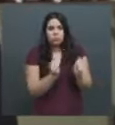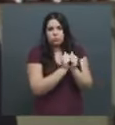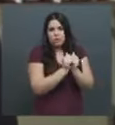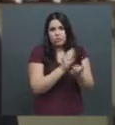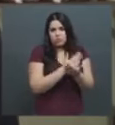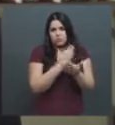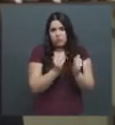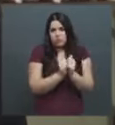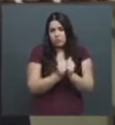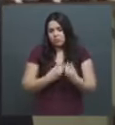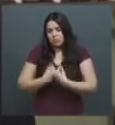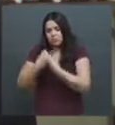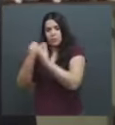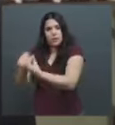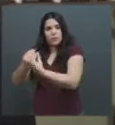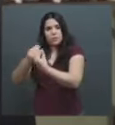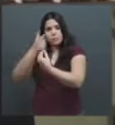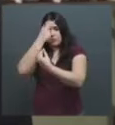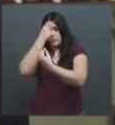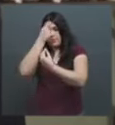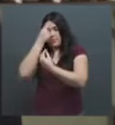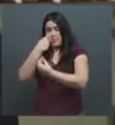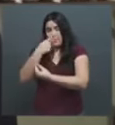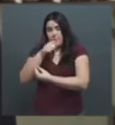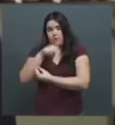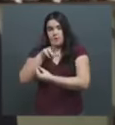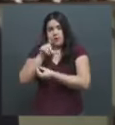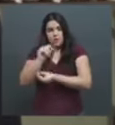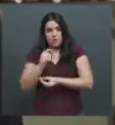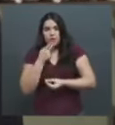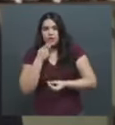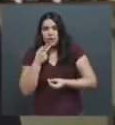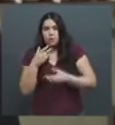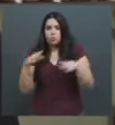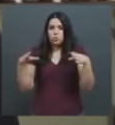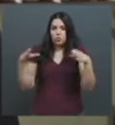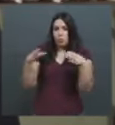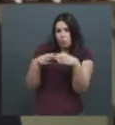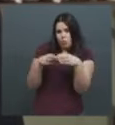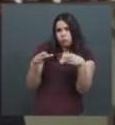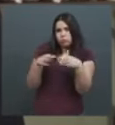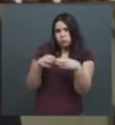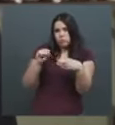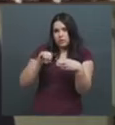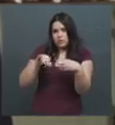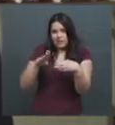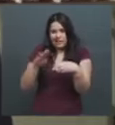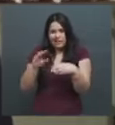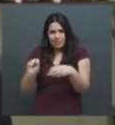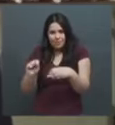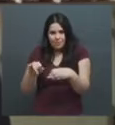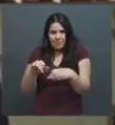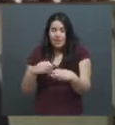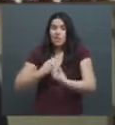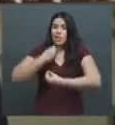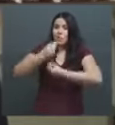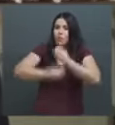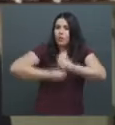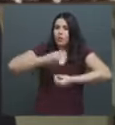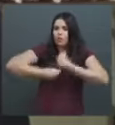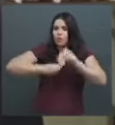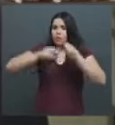uma universidade. E o Paulo me falou muito bem da equipe, me falou muito bem de como a UFO